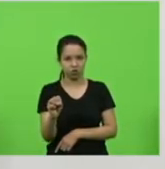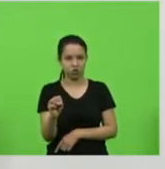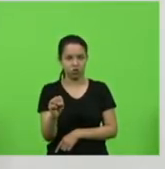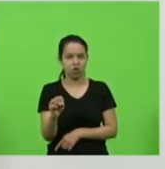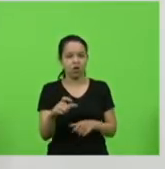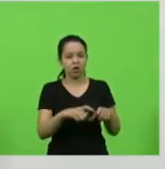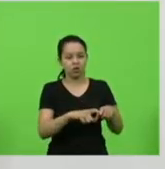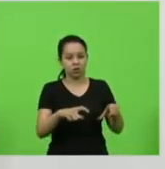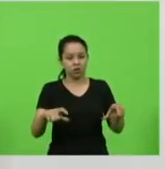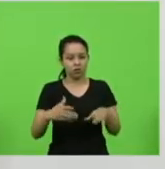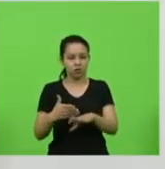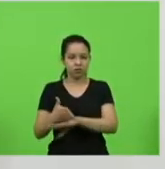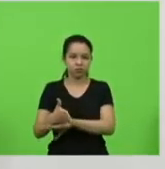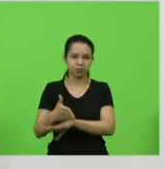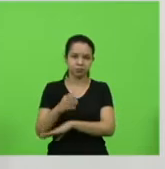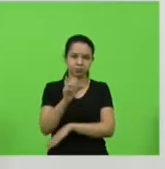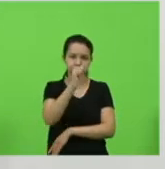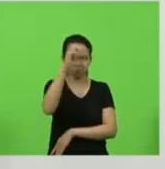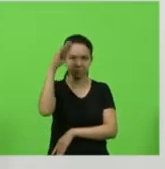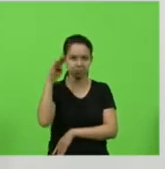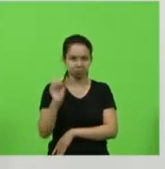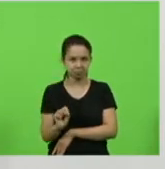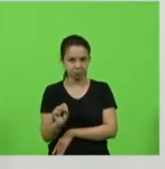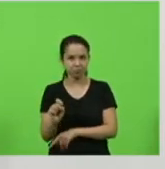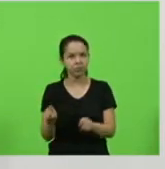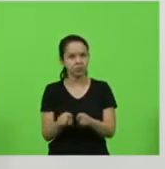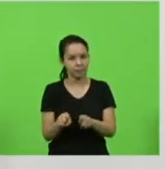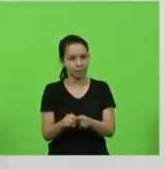Falamos também da